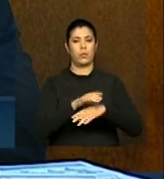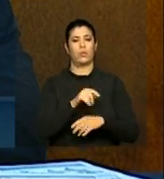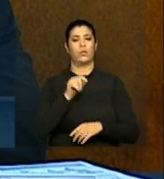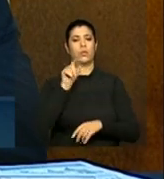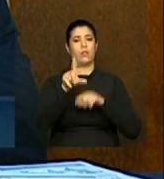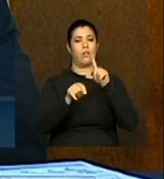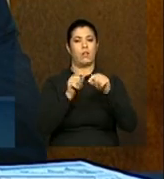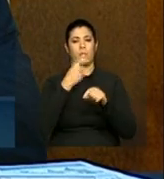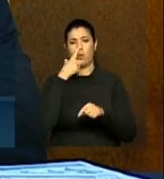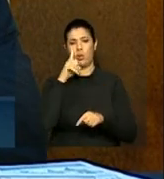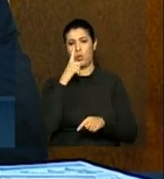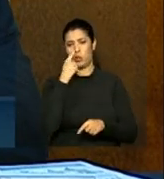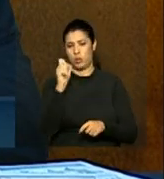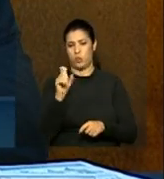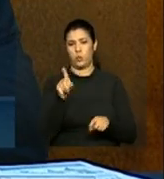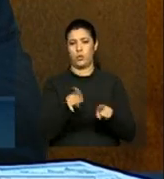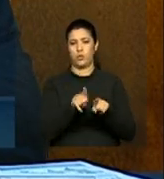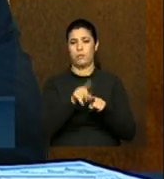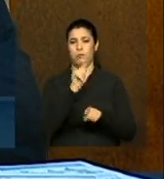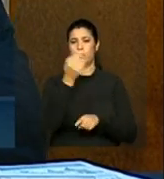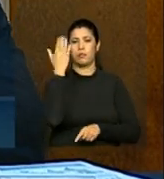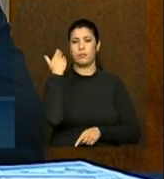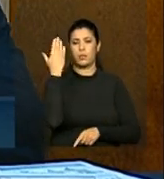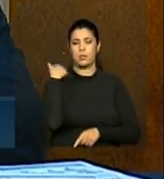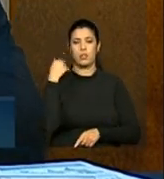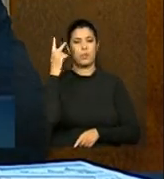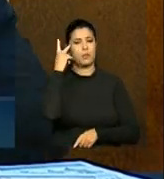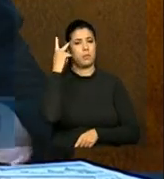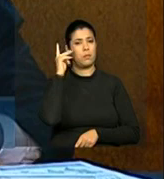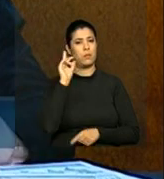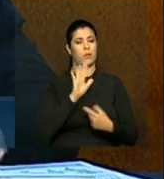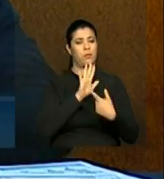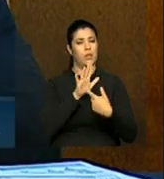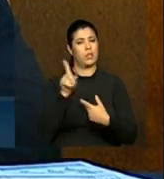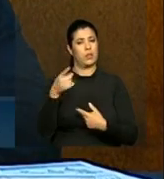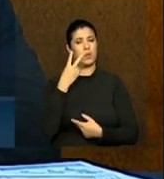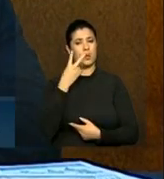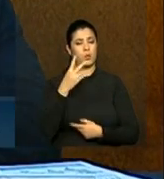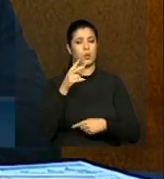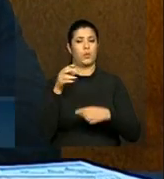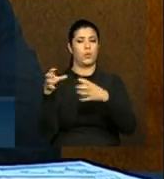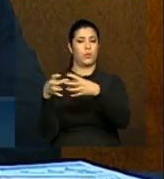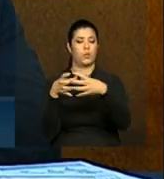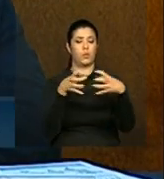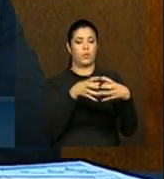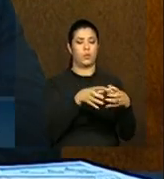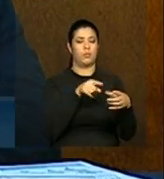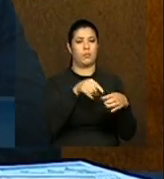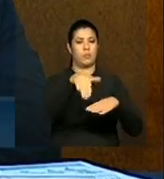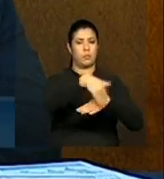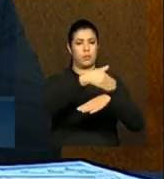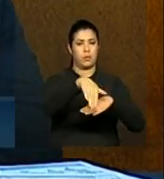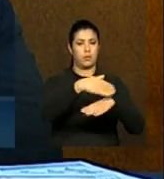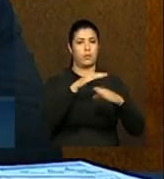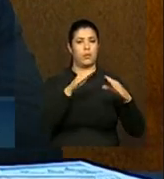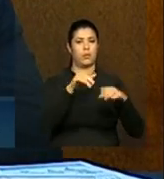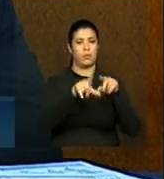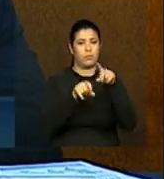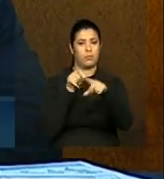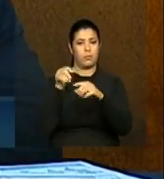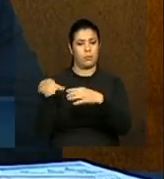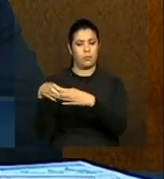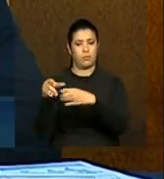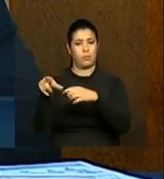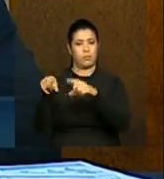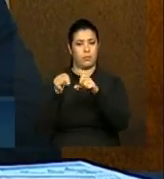passada, na qual, além das a políticas públicas para esses dois segmentos importantes da sociedade, também foram